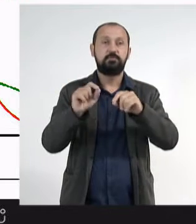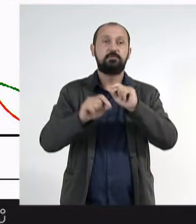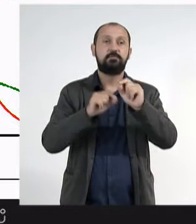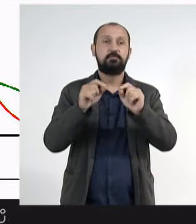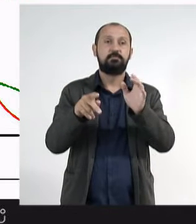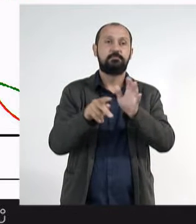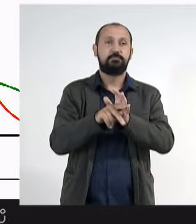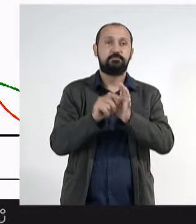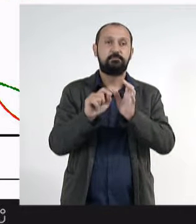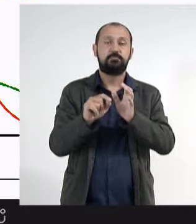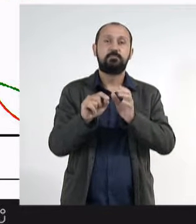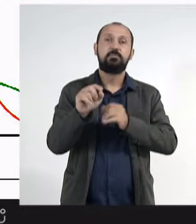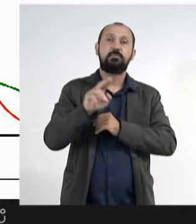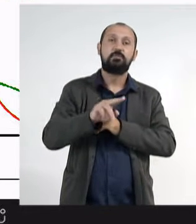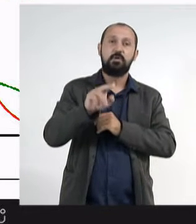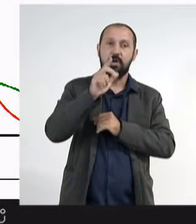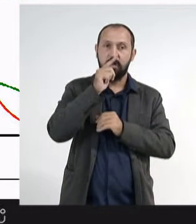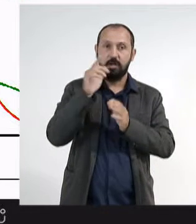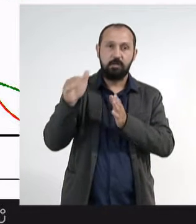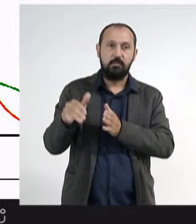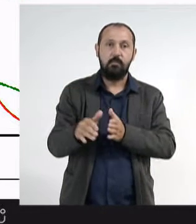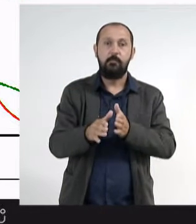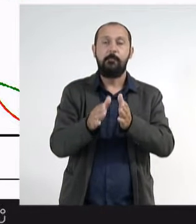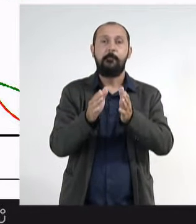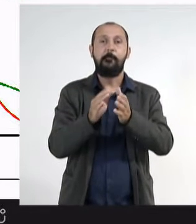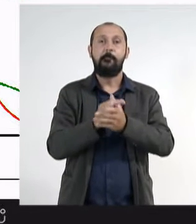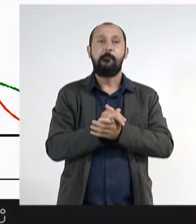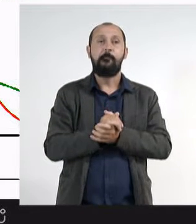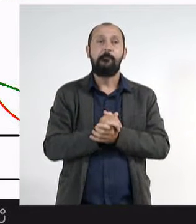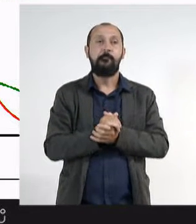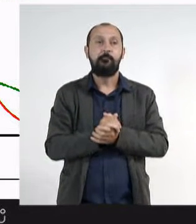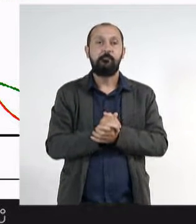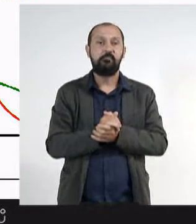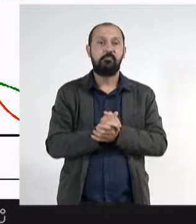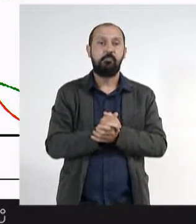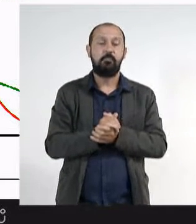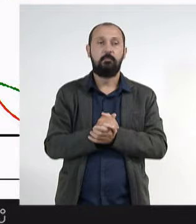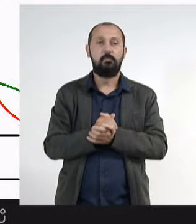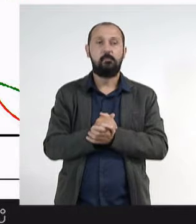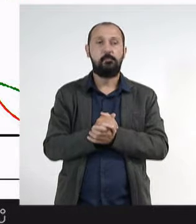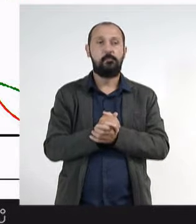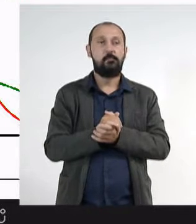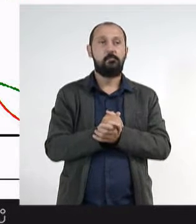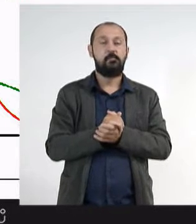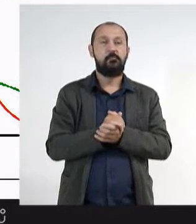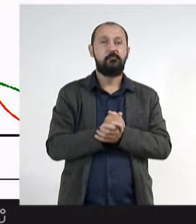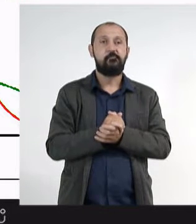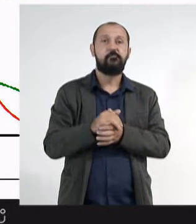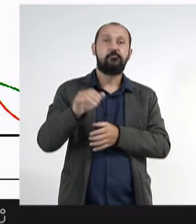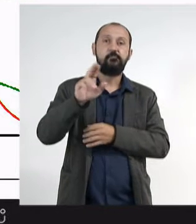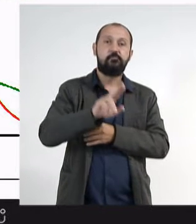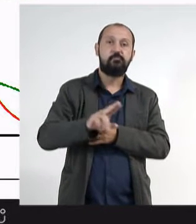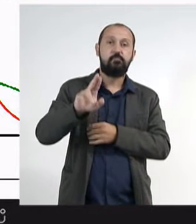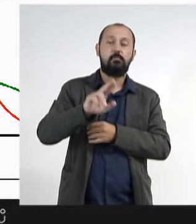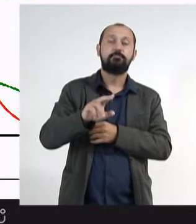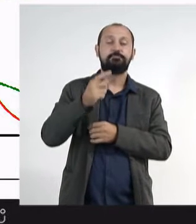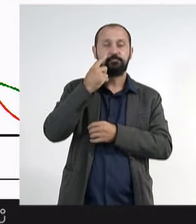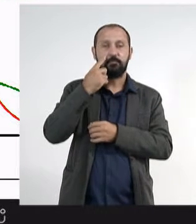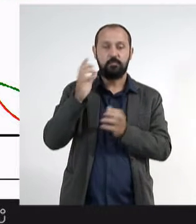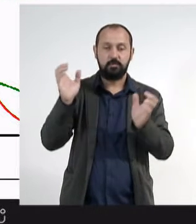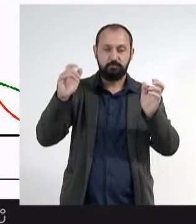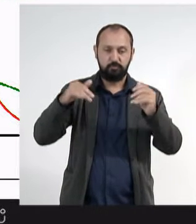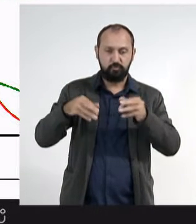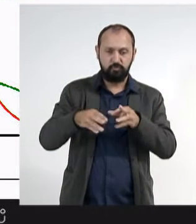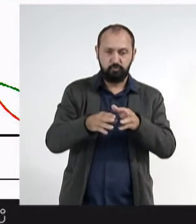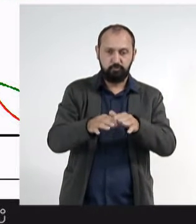inundação ribeirinha, que é quando o rio sai do leito menor e inunda a quem ocupa os vales de